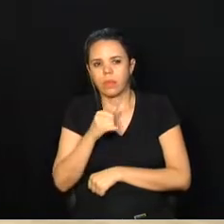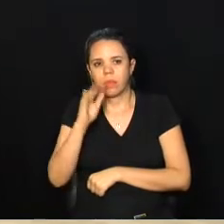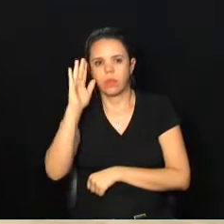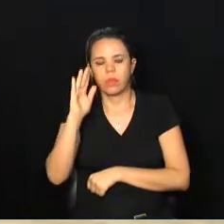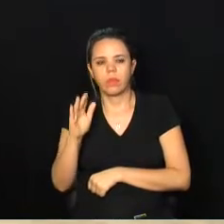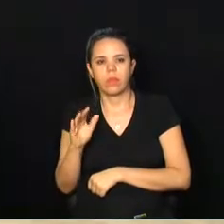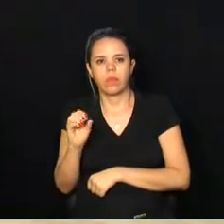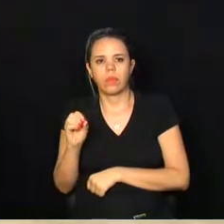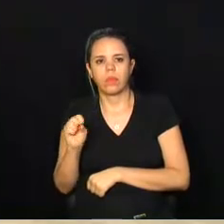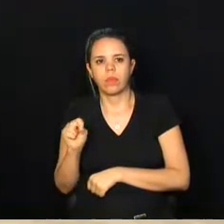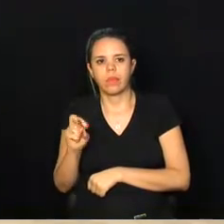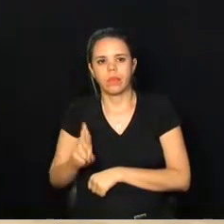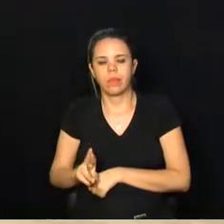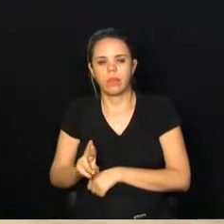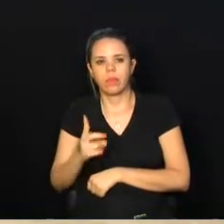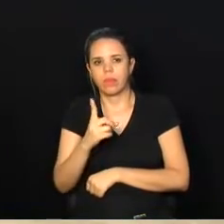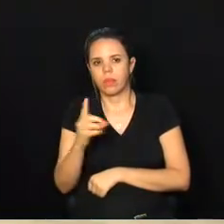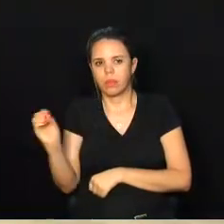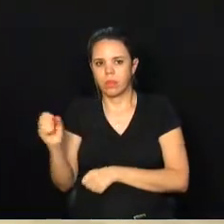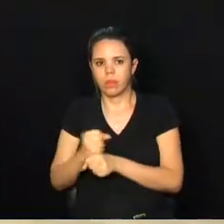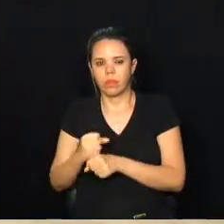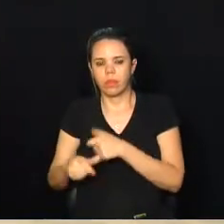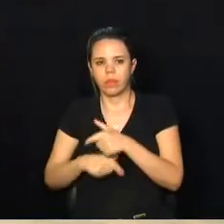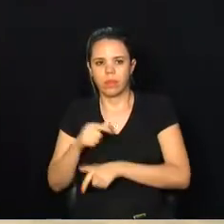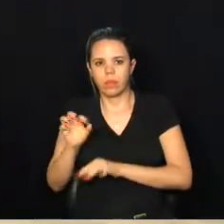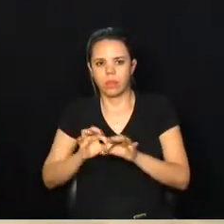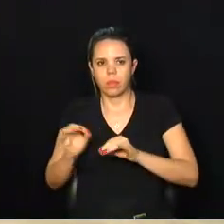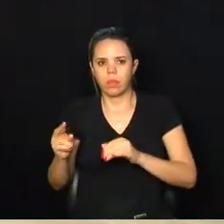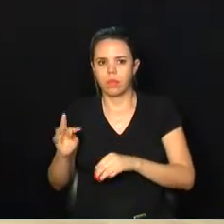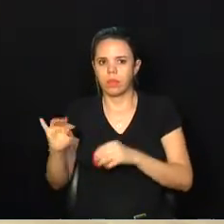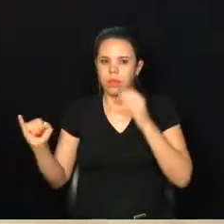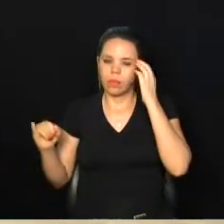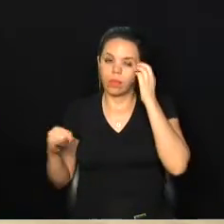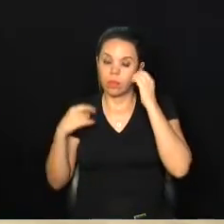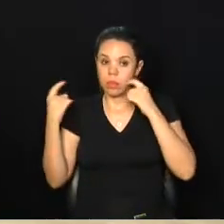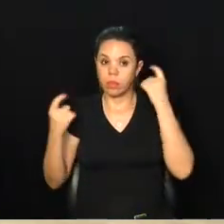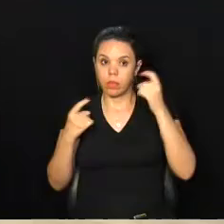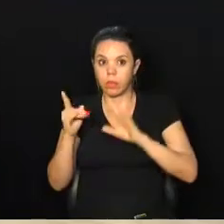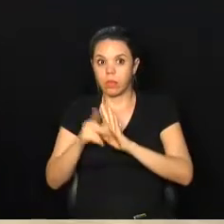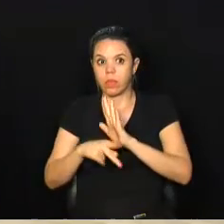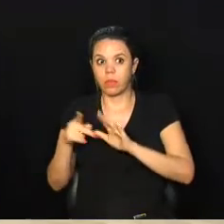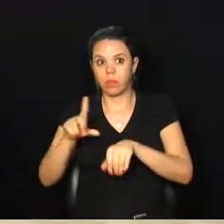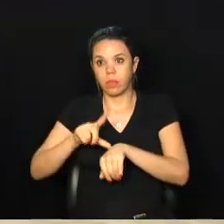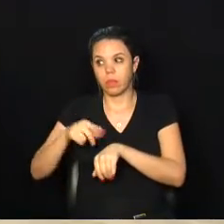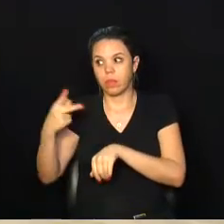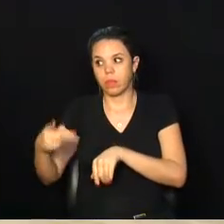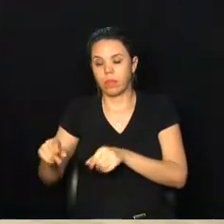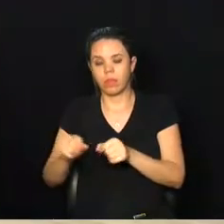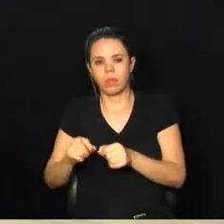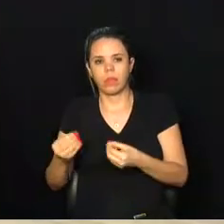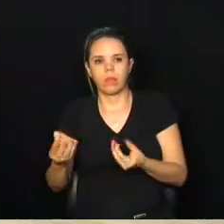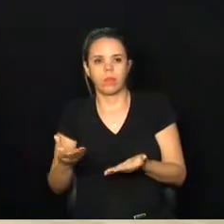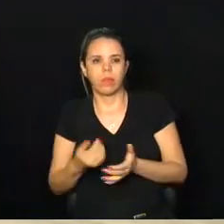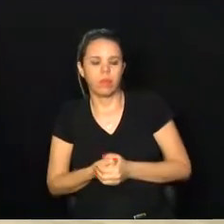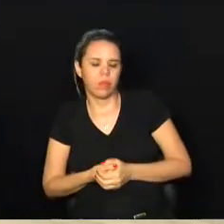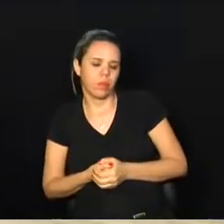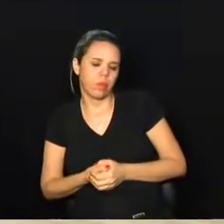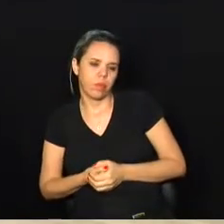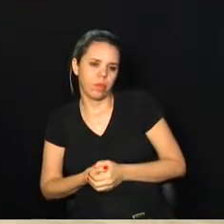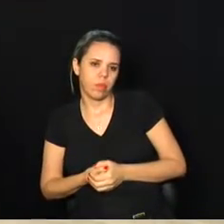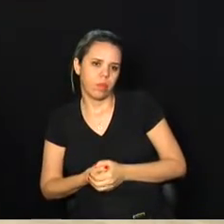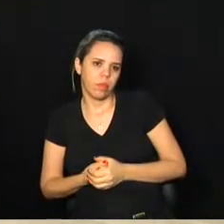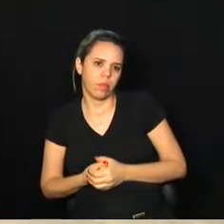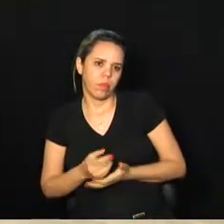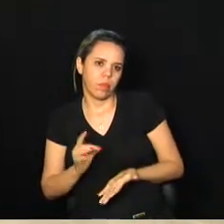do Oscar Neymar, que com 100 anos ele estava na UTI do hospital preocupado com os projetos atrasados que ele tinha que entregar. Então é isso, essa é a